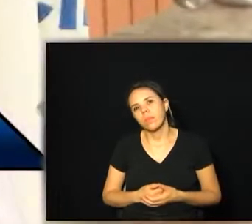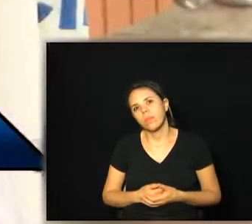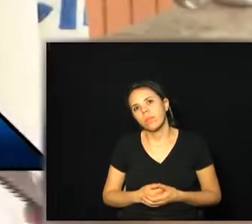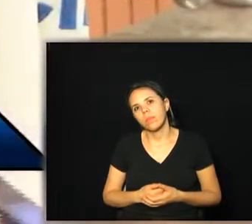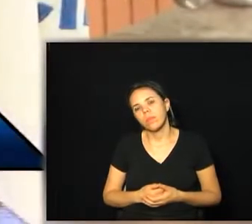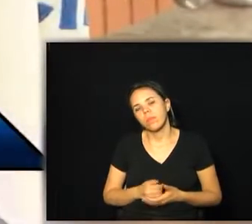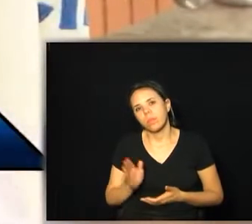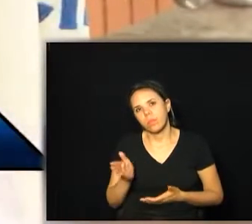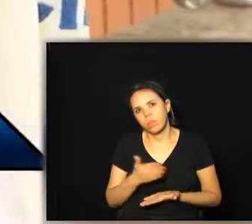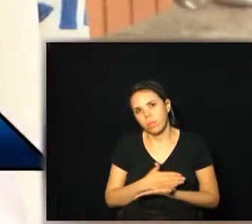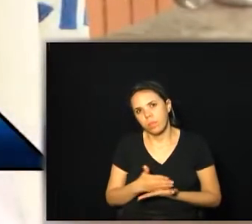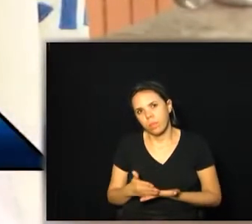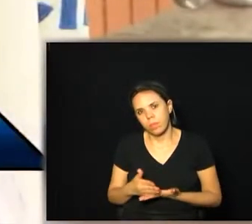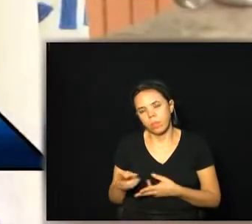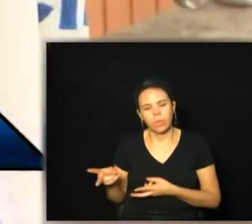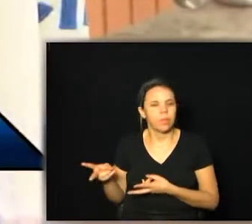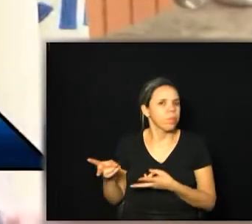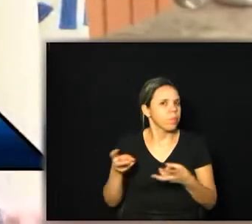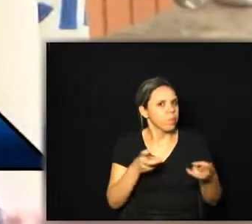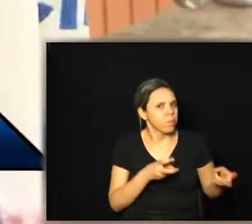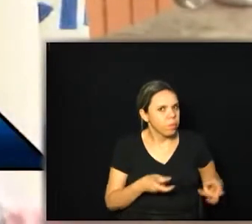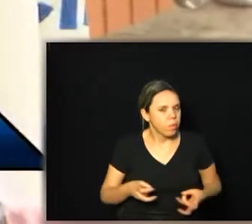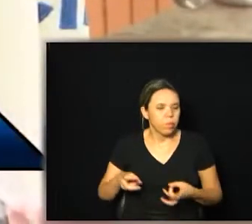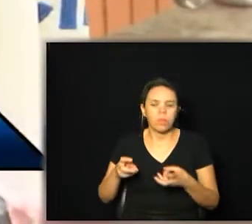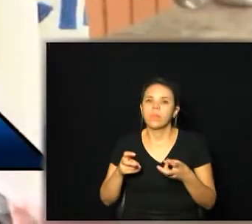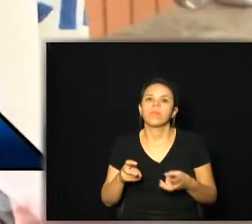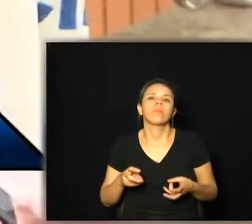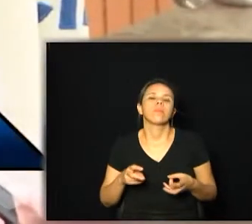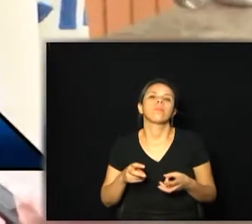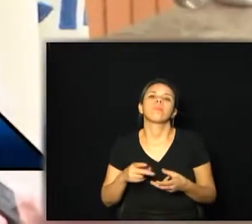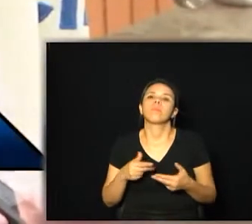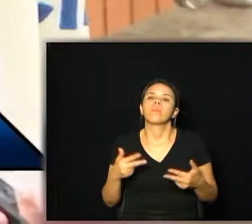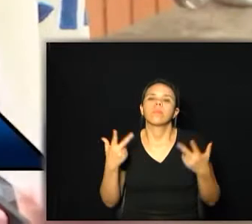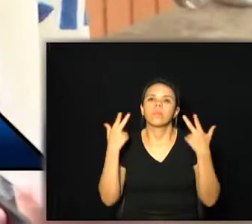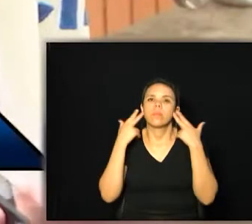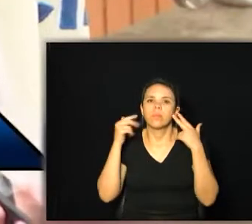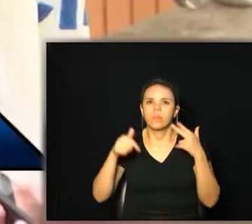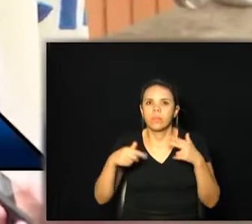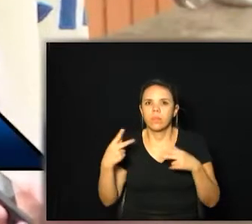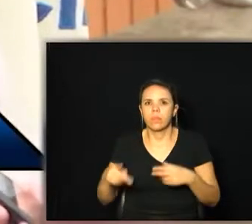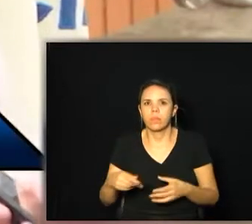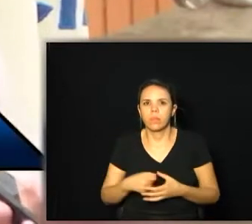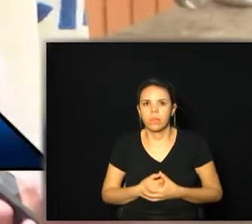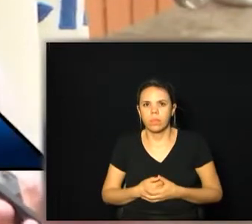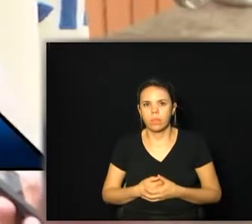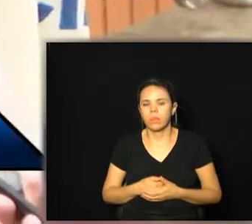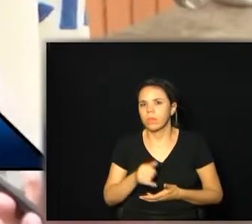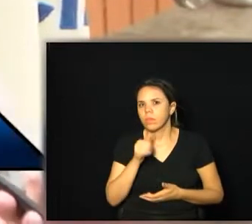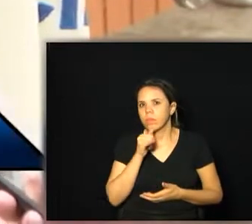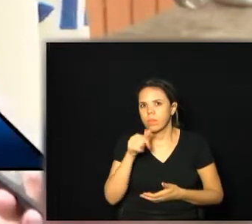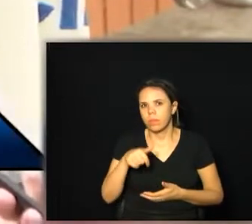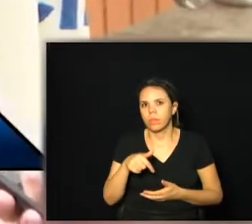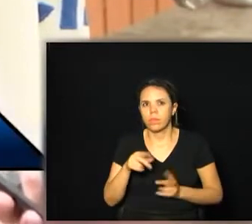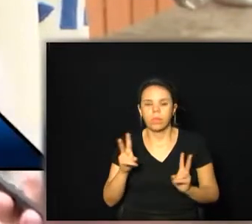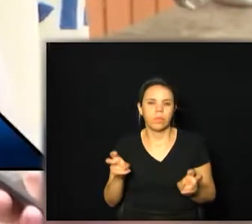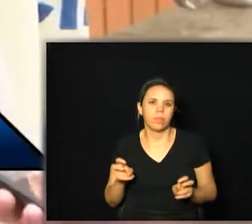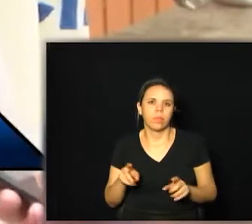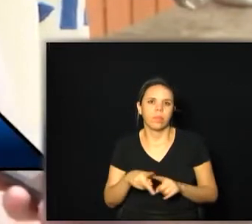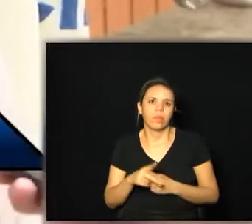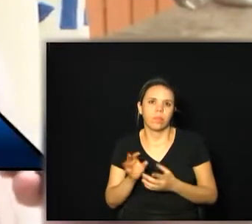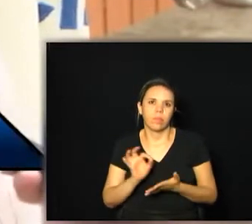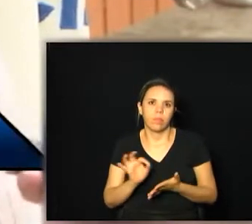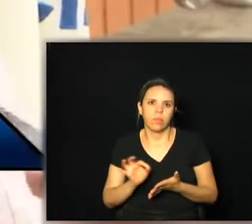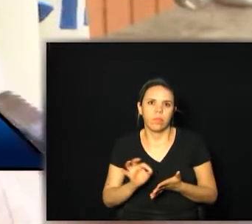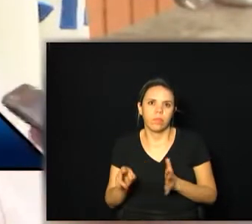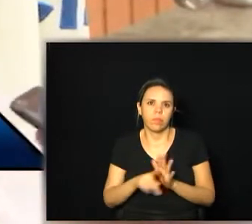Mas já começamos a perceber questões comuns a elas, como, por exemplo, essa questão da manutenção